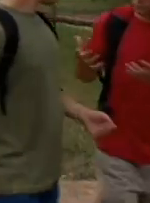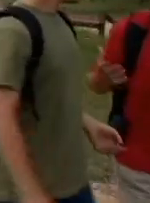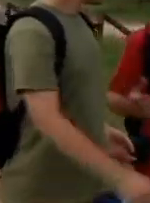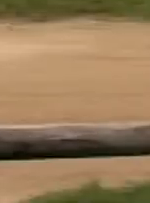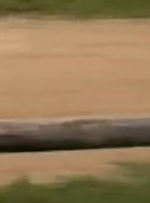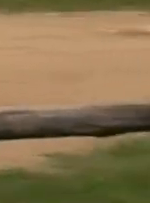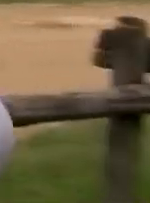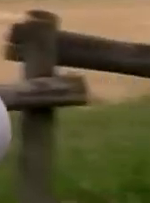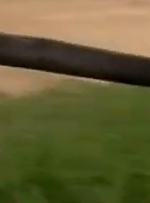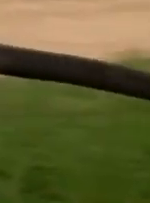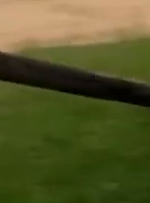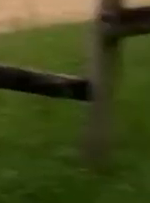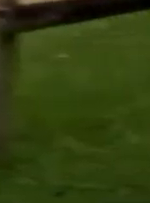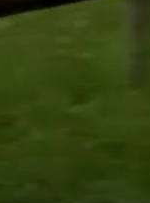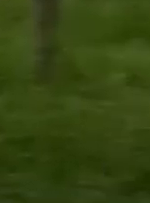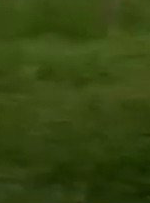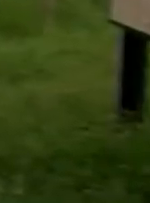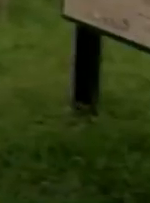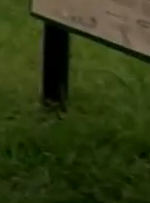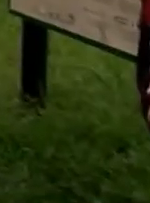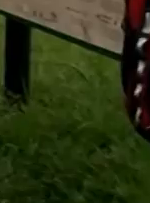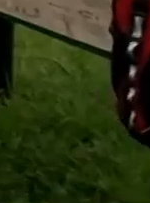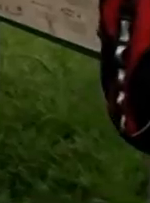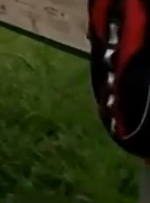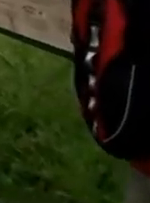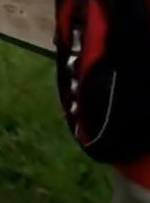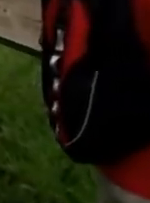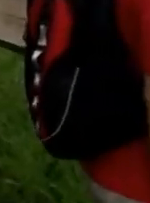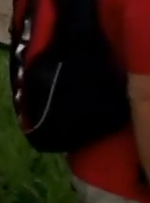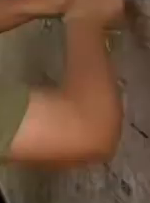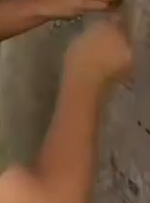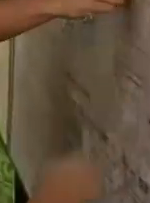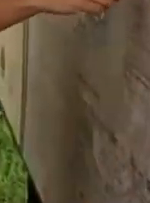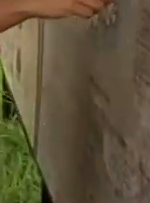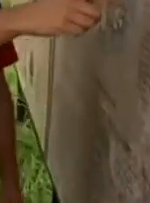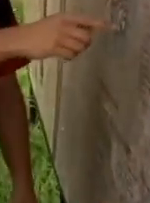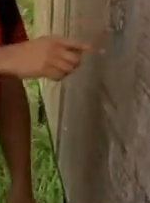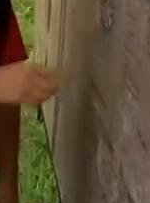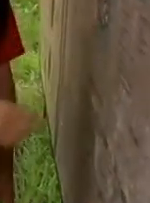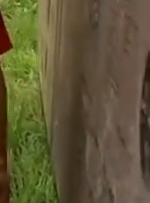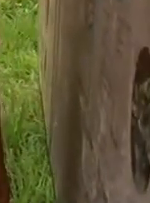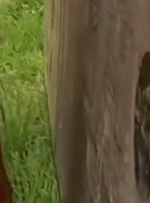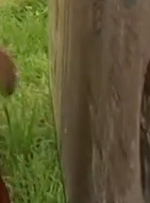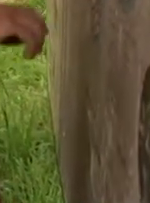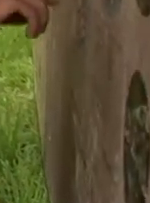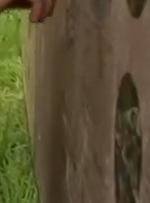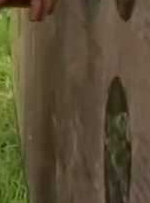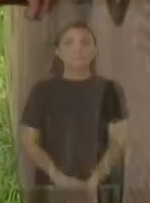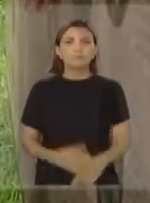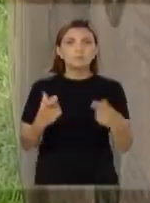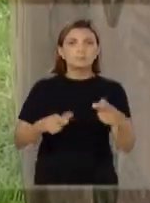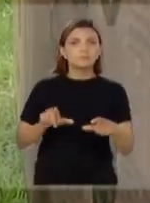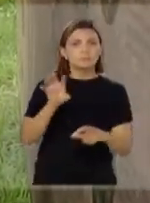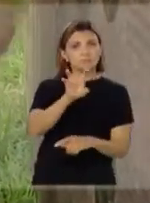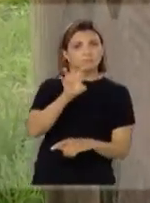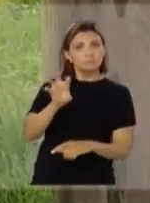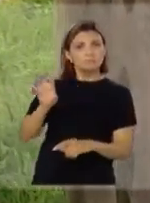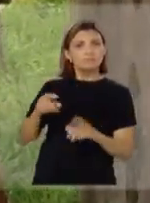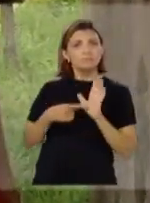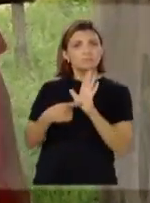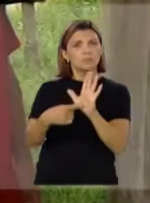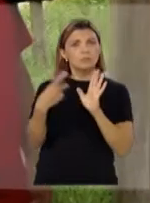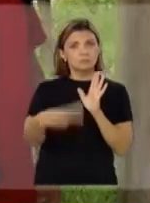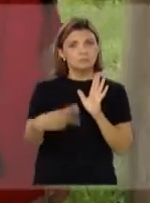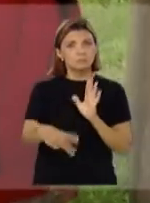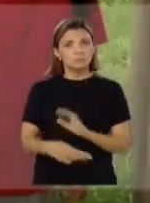aqui receber alguém ah gente tá aqui ó que qual trilha a gente vai pegar cara a gente vai pegar essa trilha do